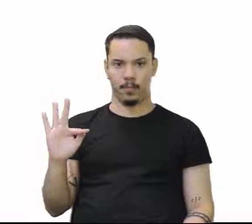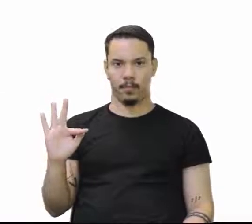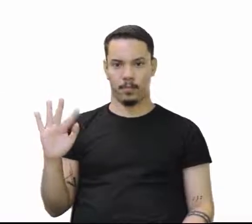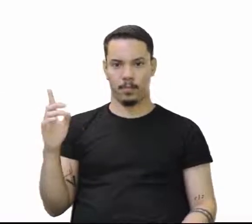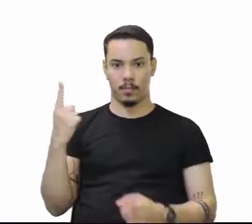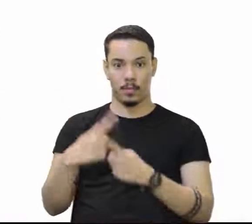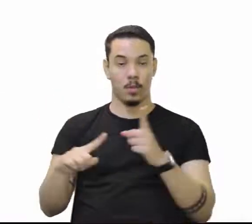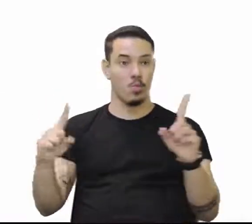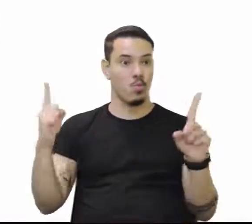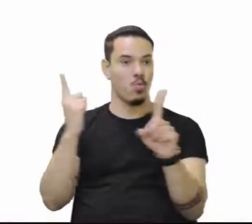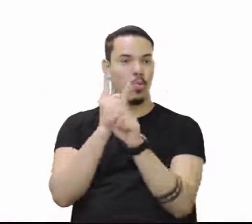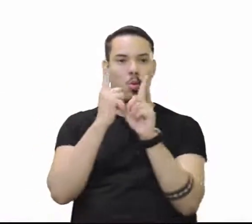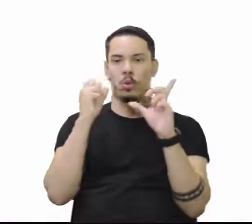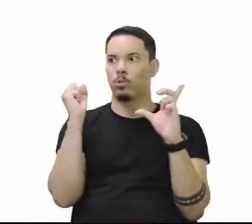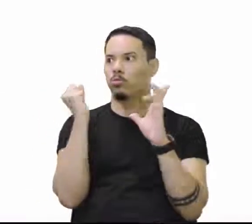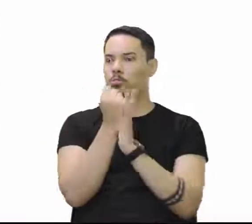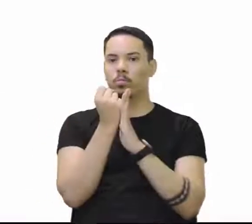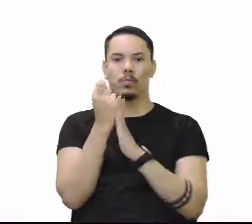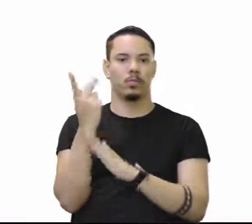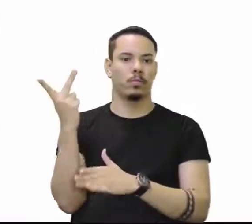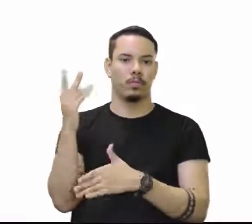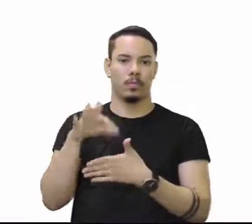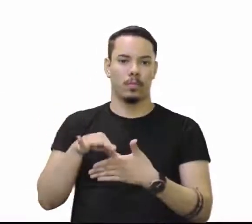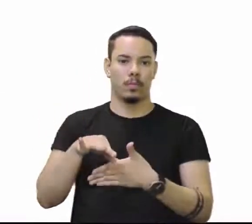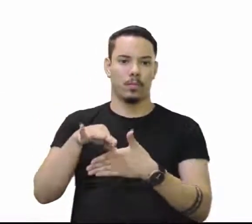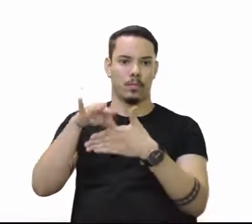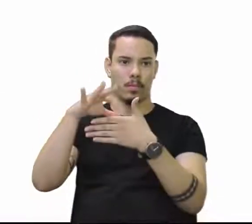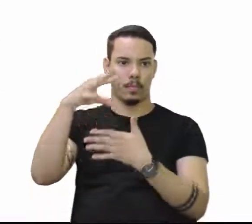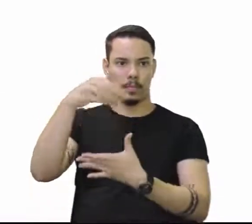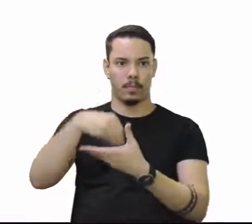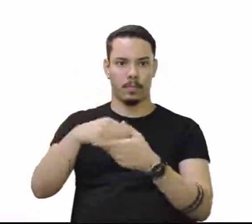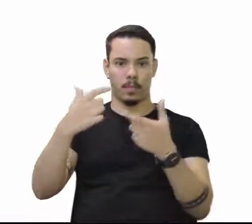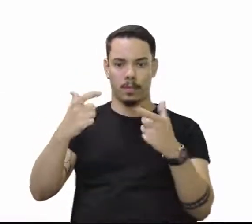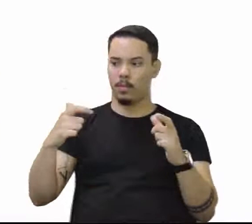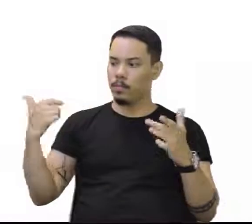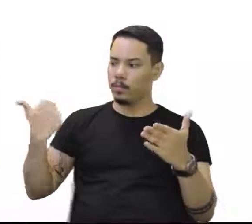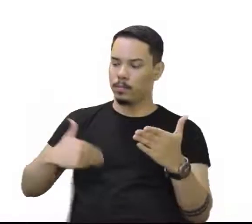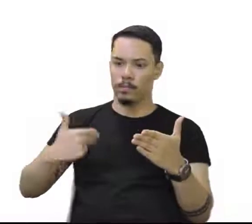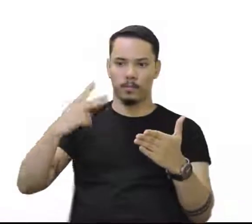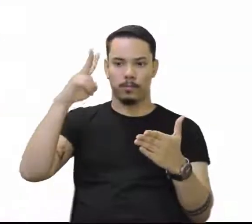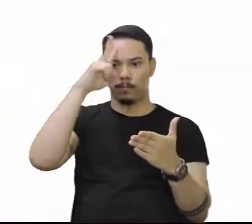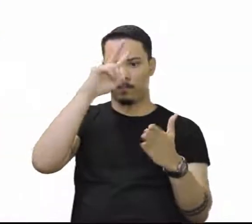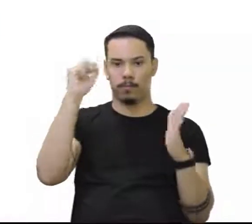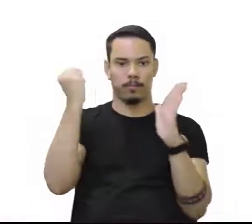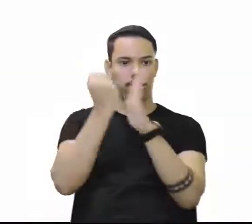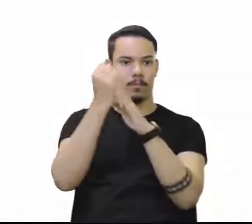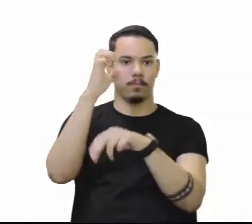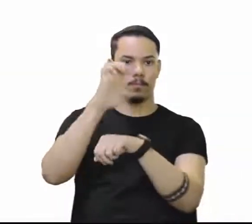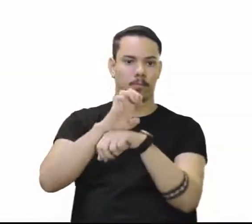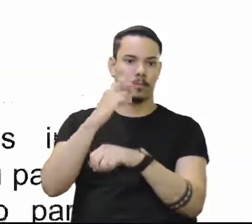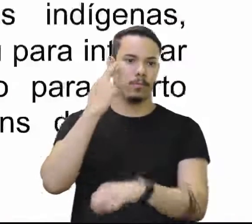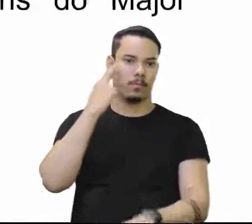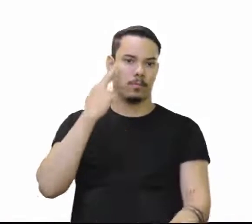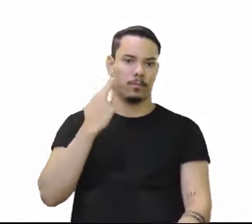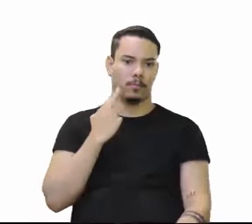Grande encontro desses dois grandes líderes que estão dentro do processo histórico do estado de